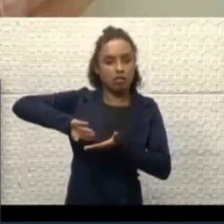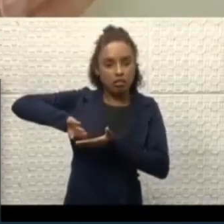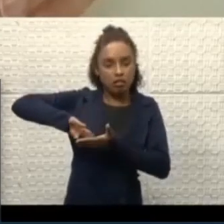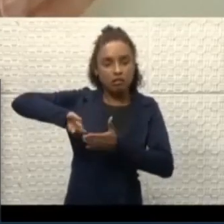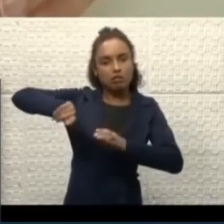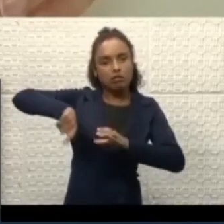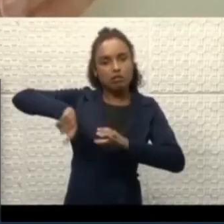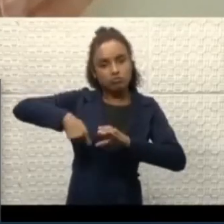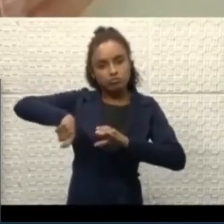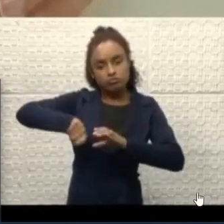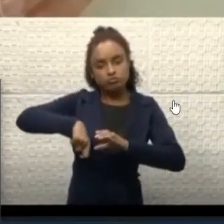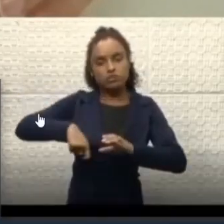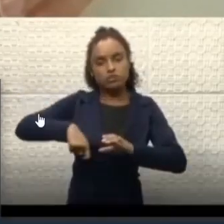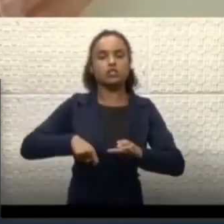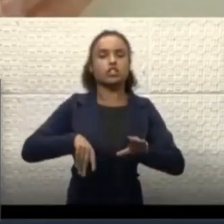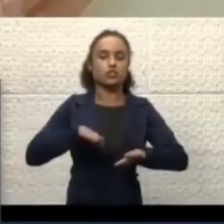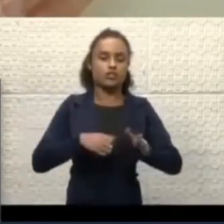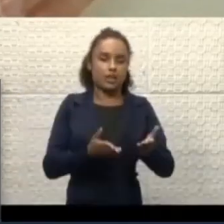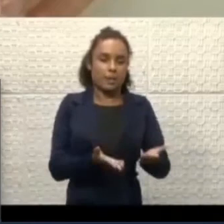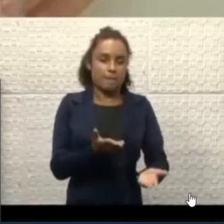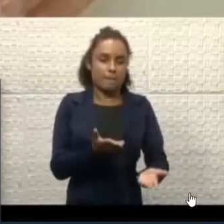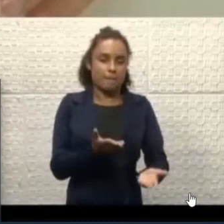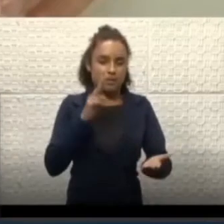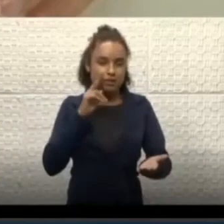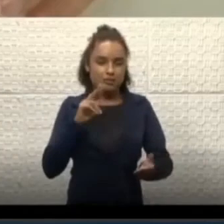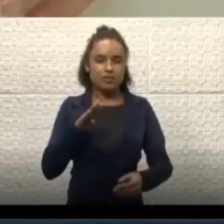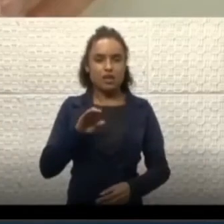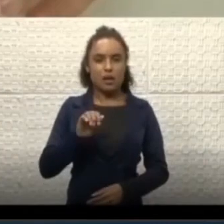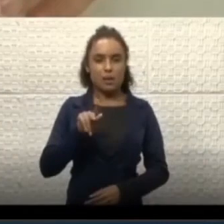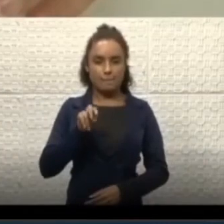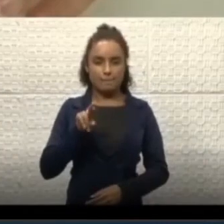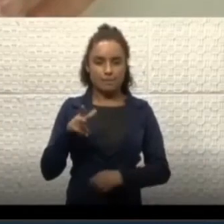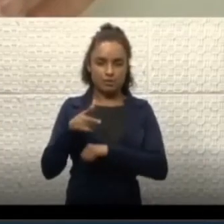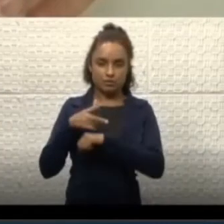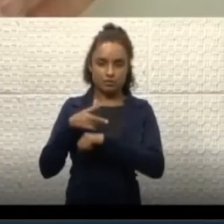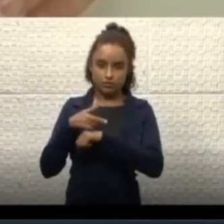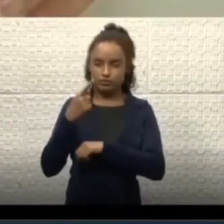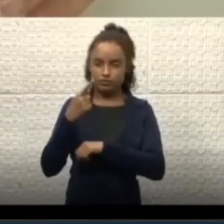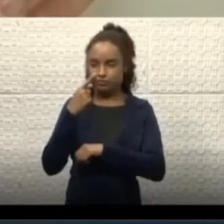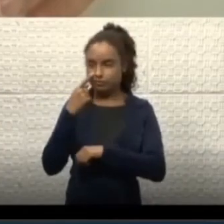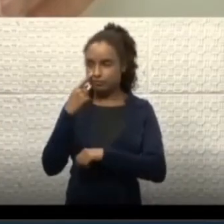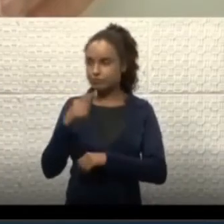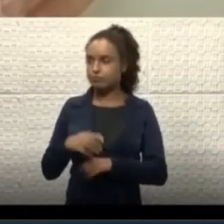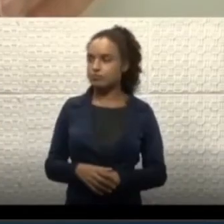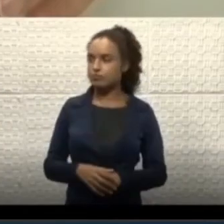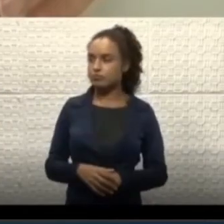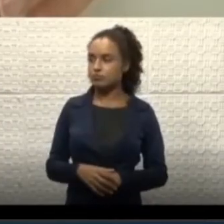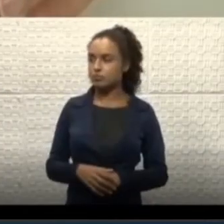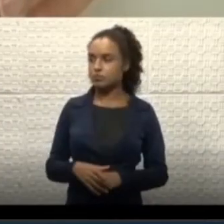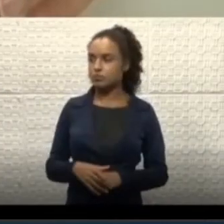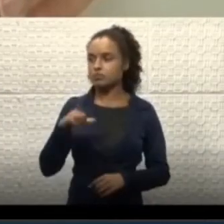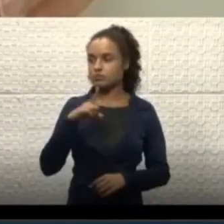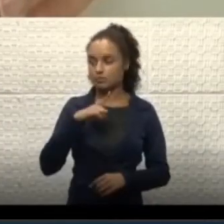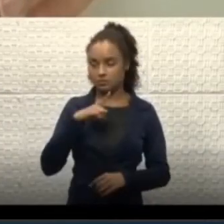que pode ter ficado durante a pesagem, como ficou ali no beck, como vocês não podem observar. Porque isso também foi contado